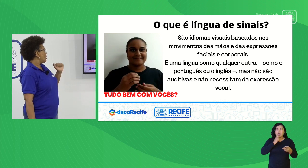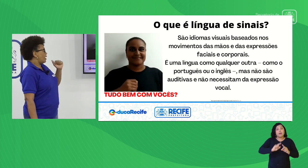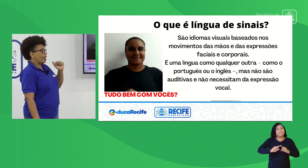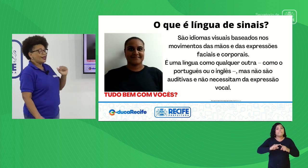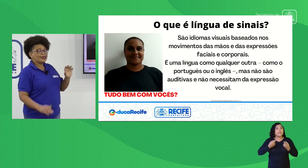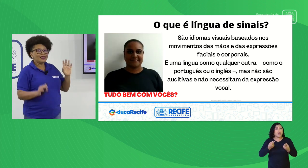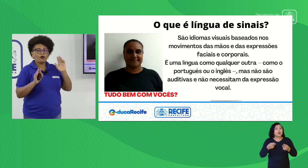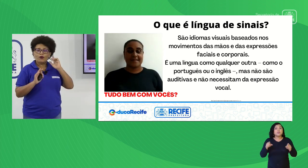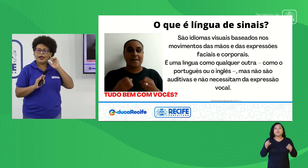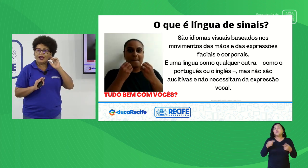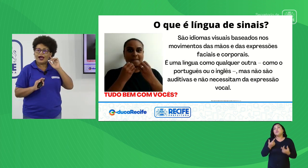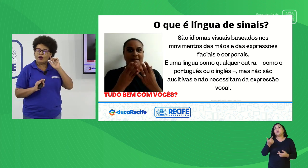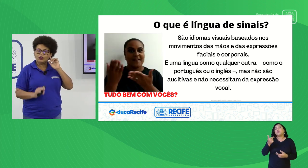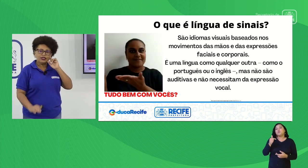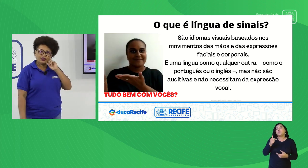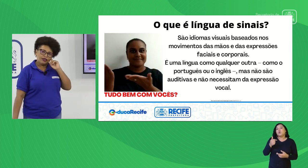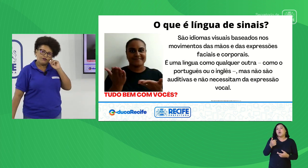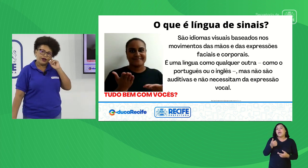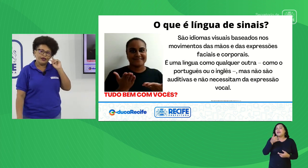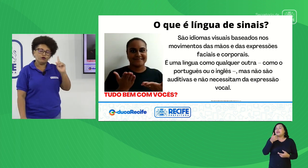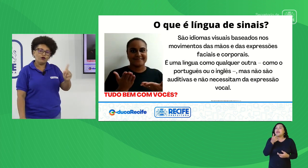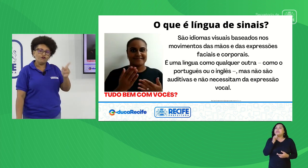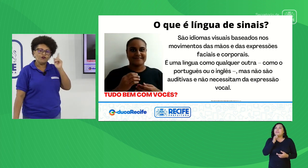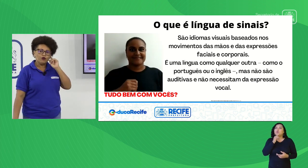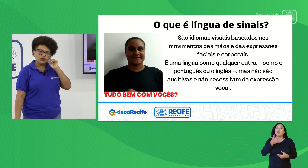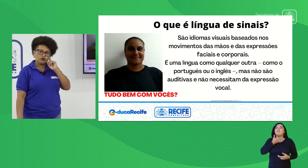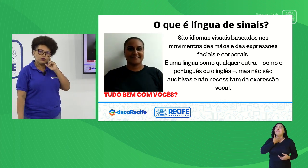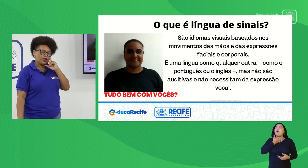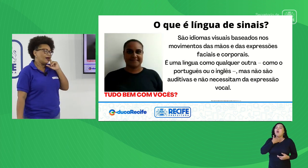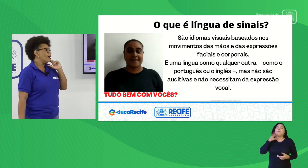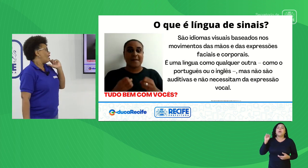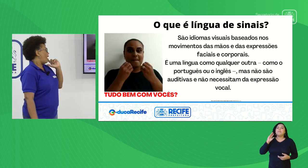mas ela não é auditiva.